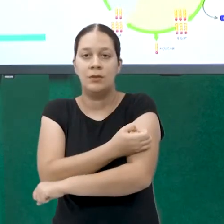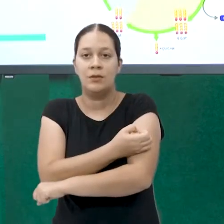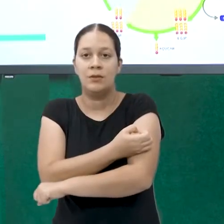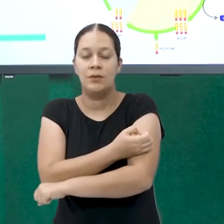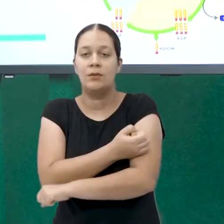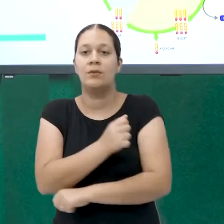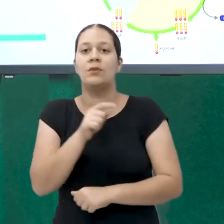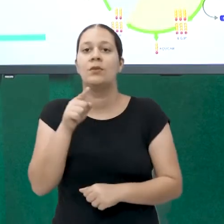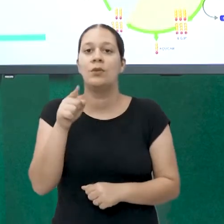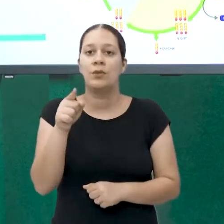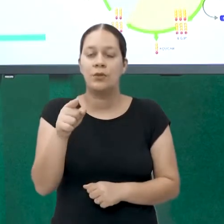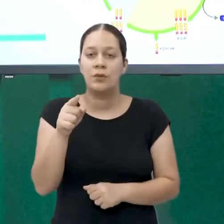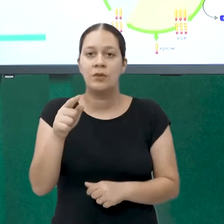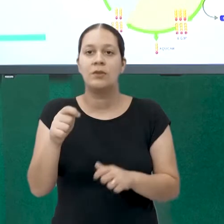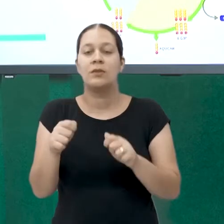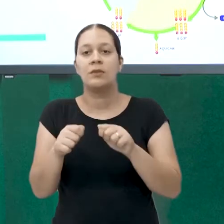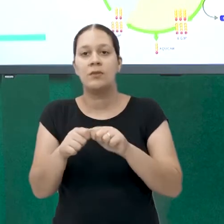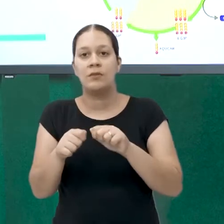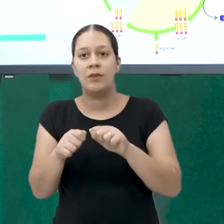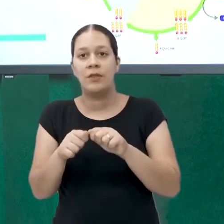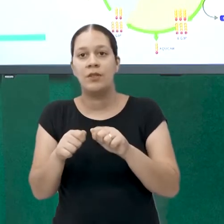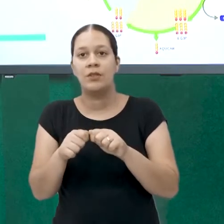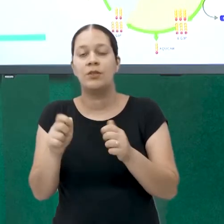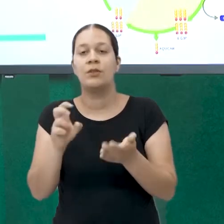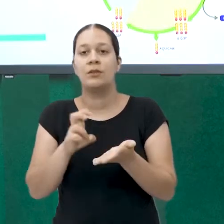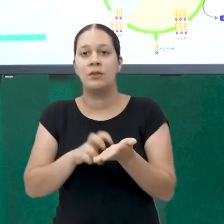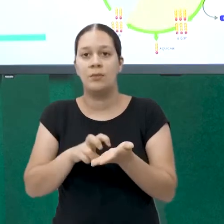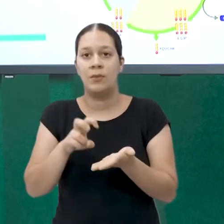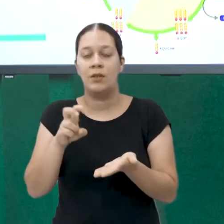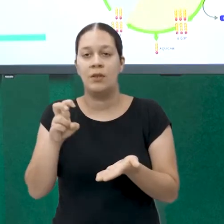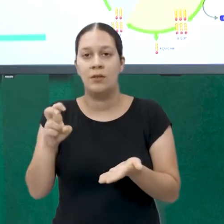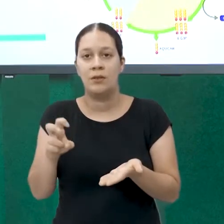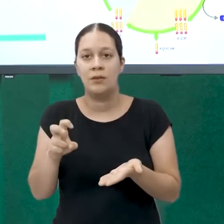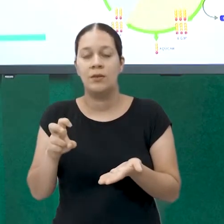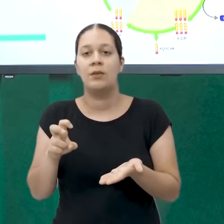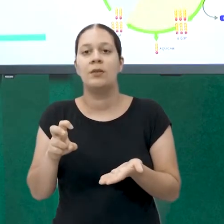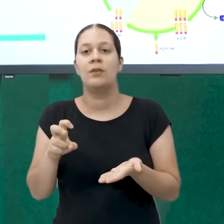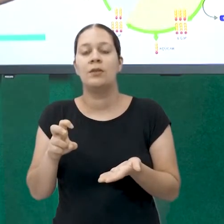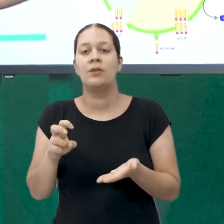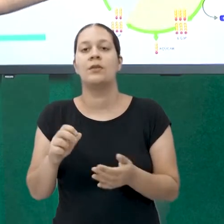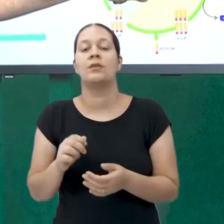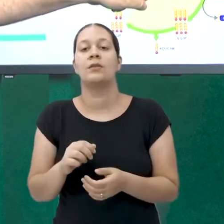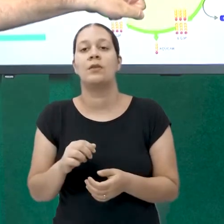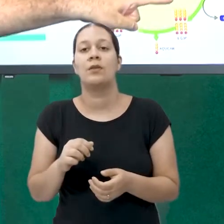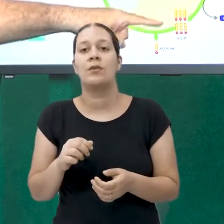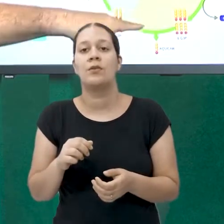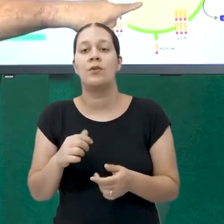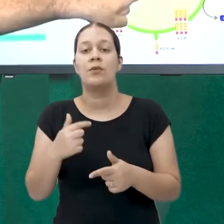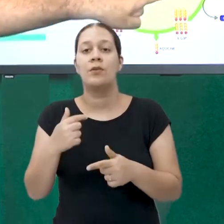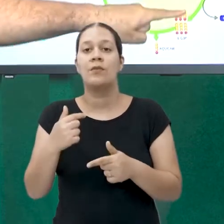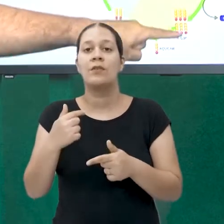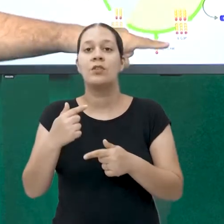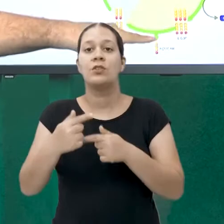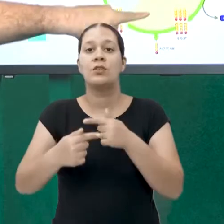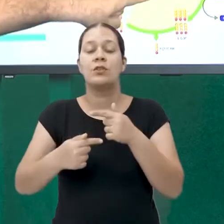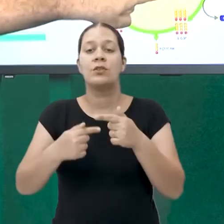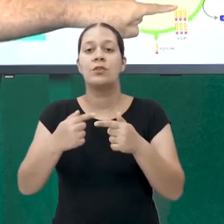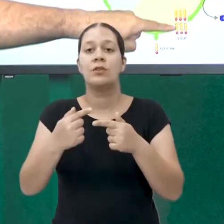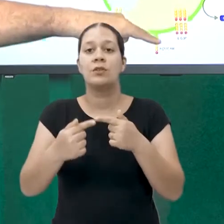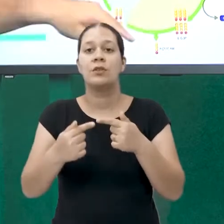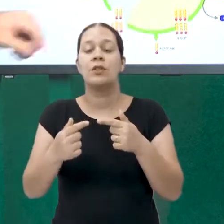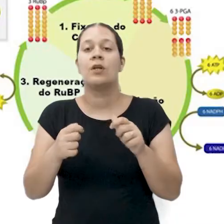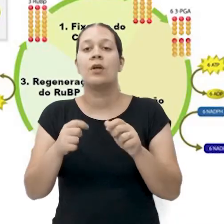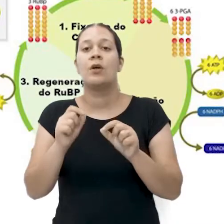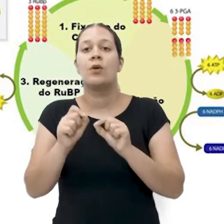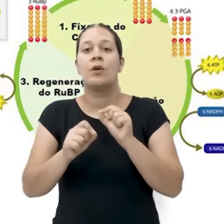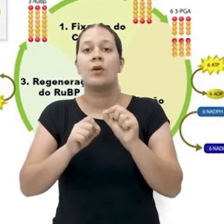energia. Energia que você produziu de manhã, tá? Então, produção de energia vai gerar aqui ao final,